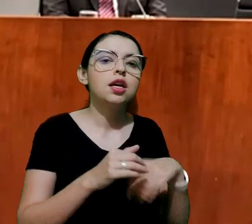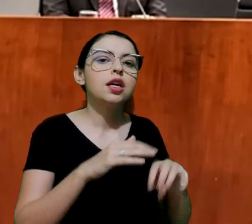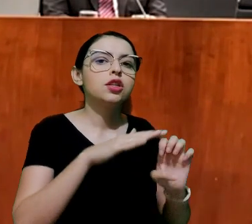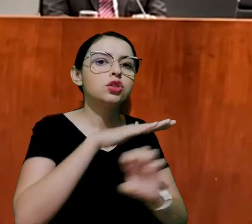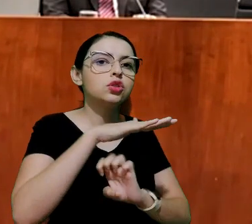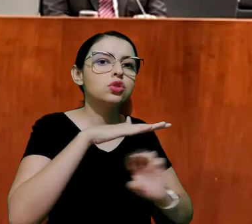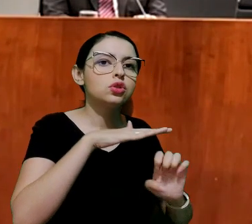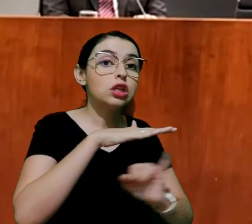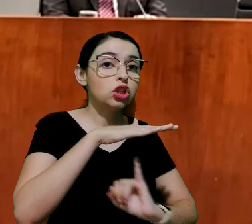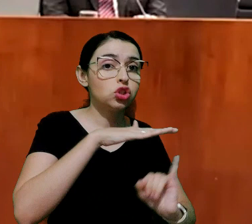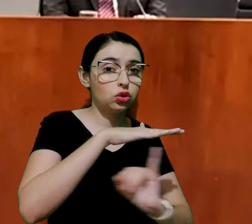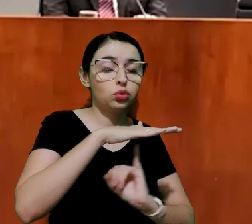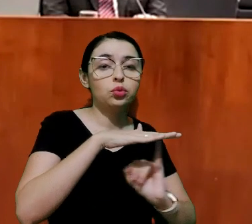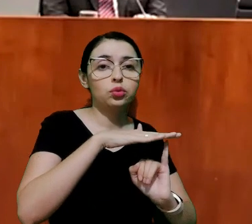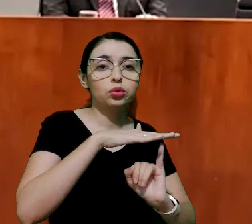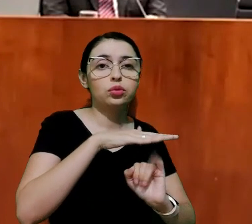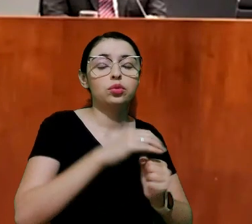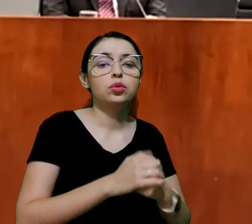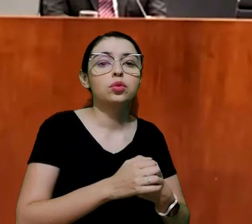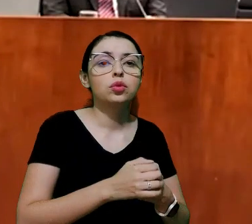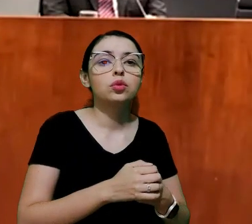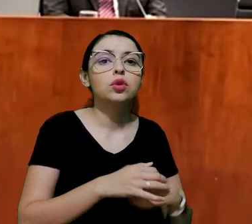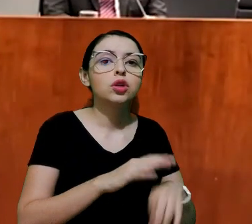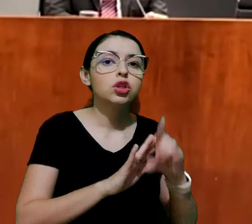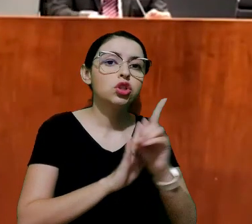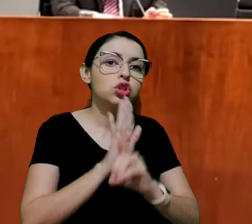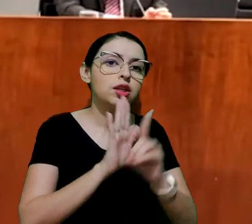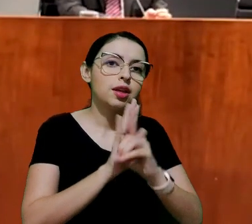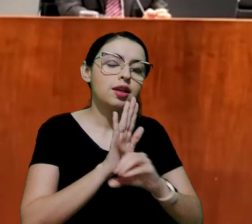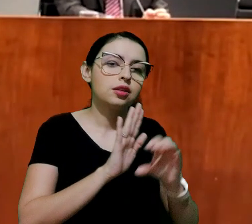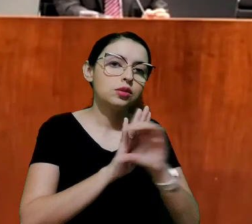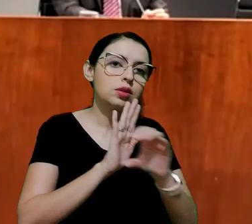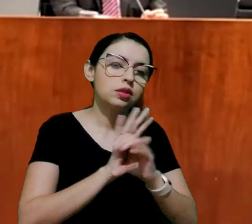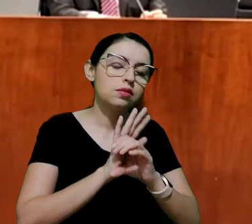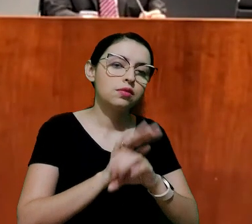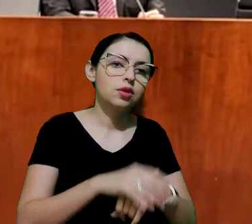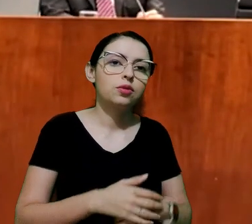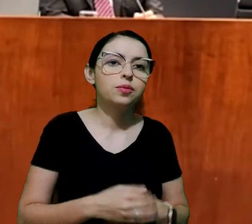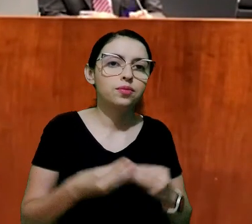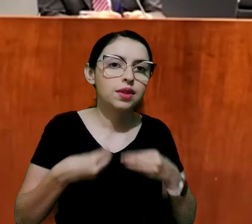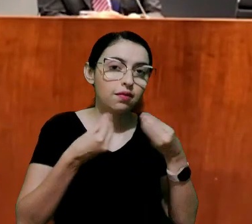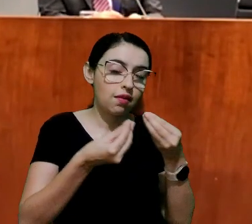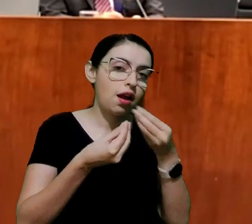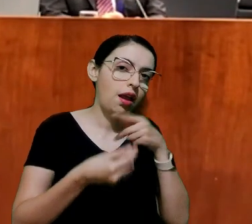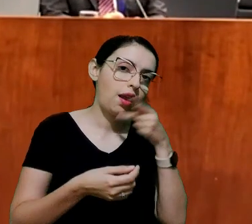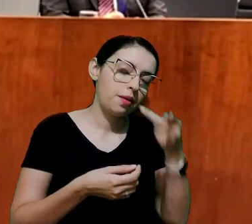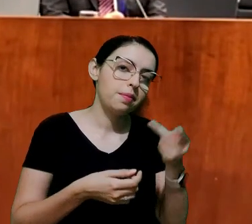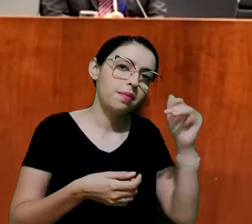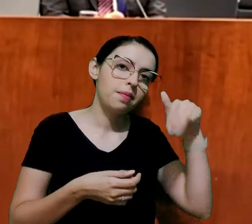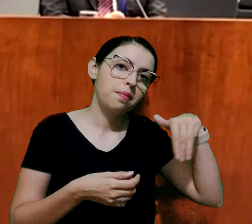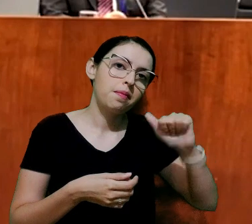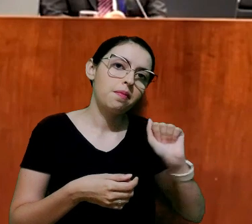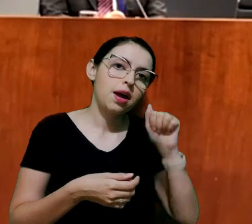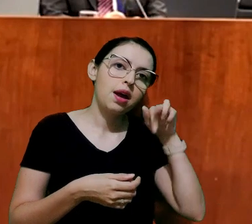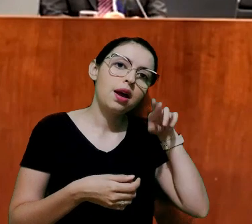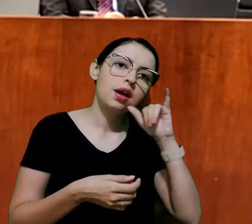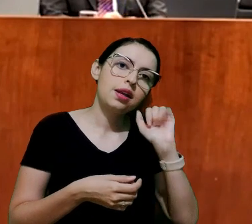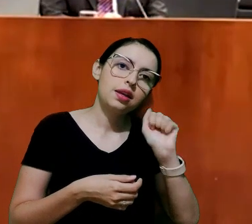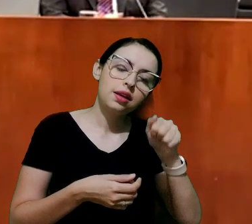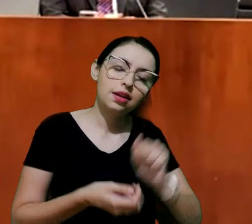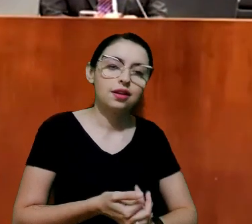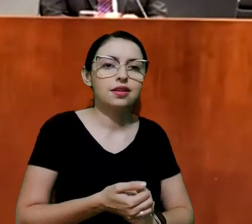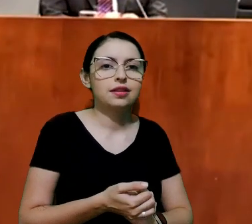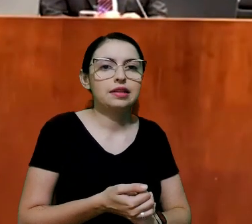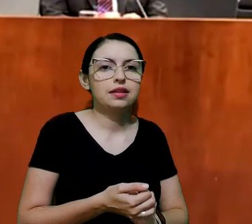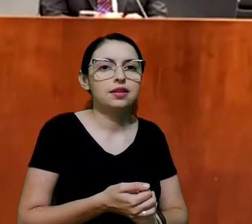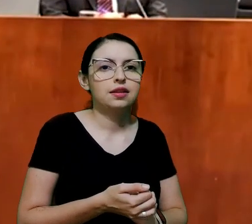Civil. Então, agora eu passo a doutora Maria Helena, a professora Maria Helena, a palavra para esse desafio, que é